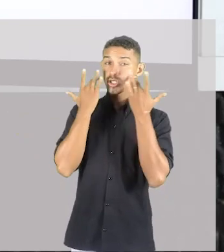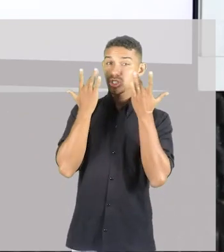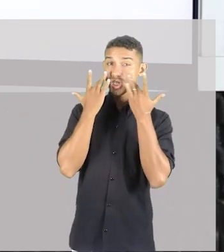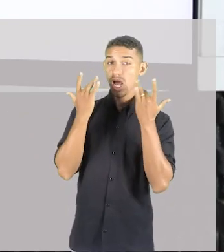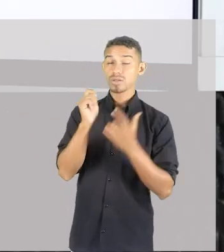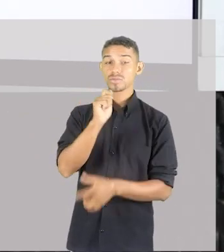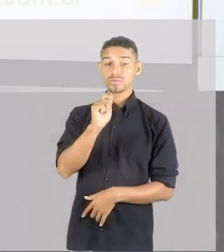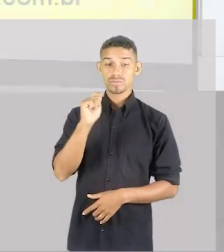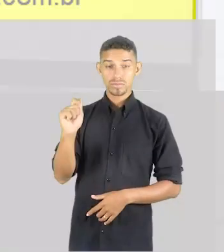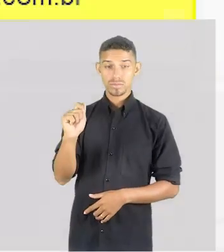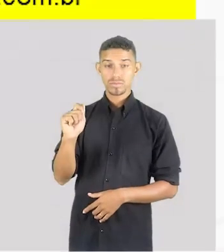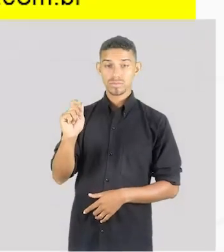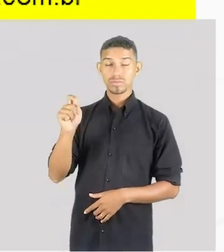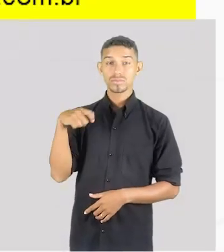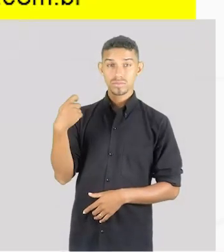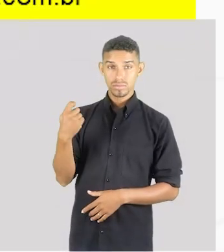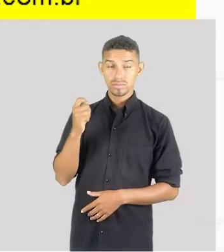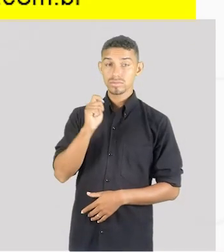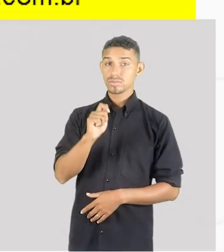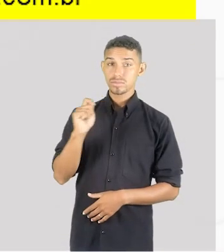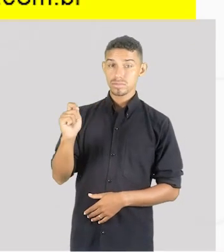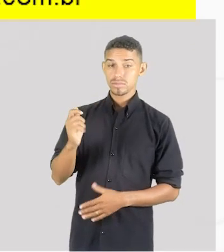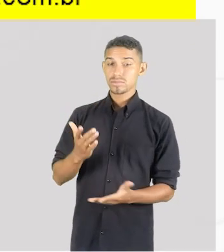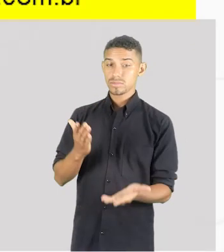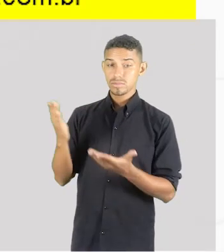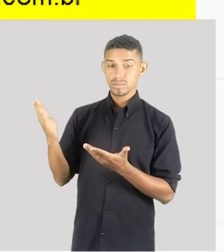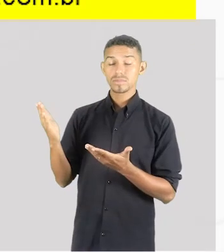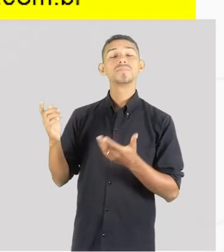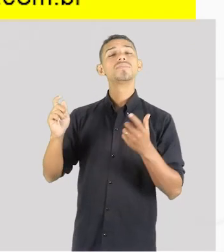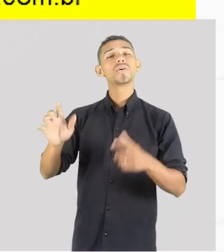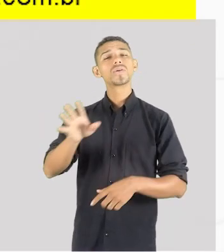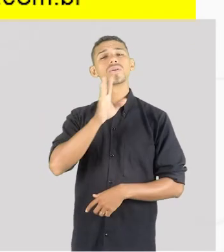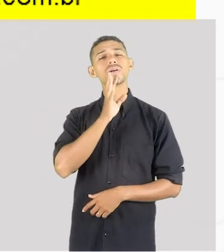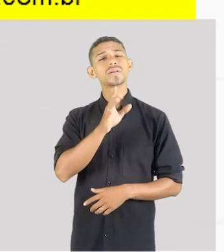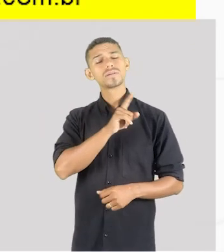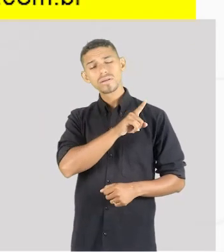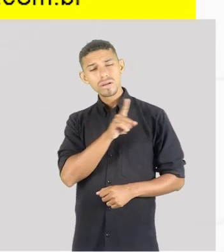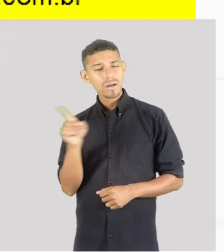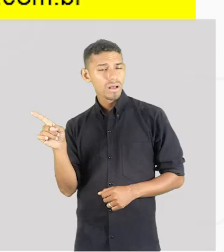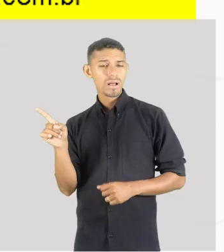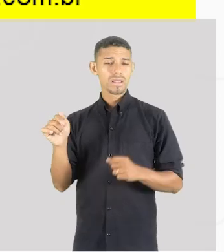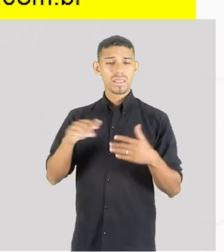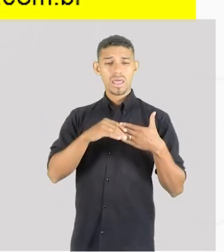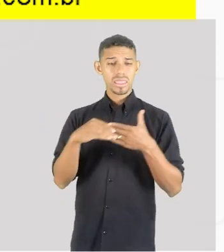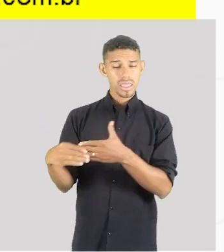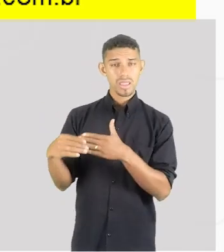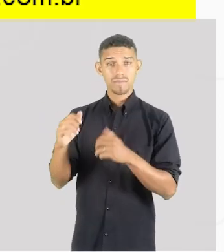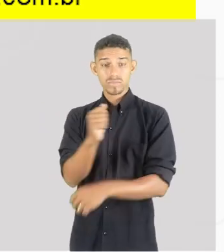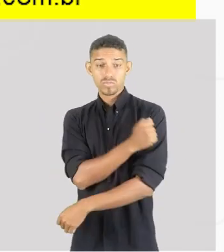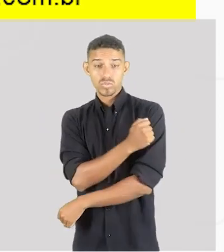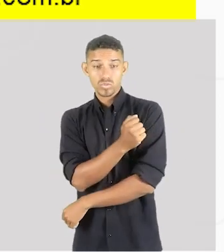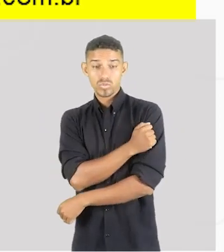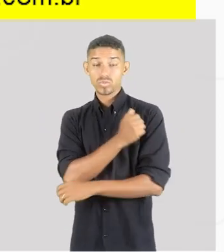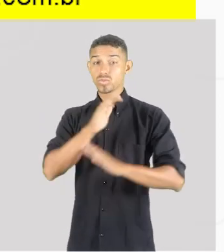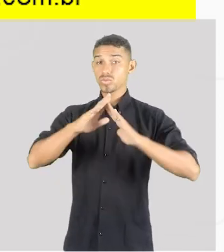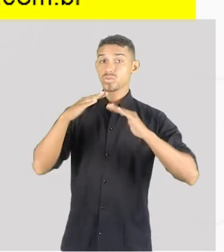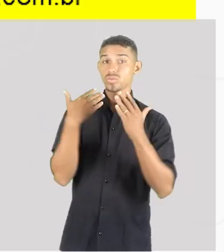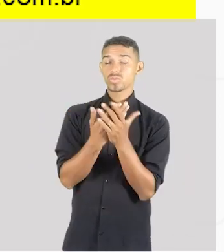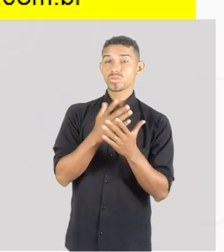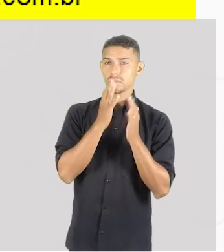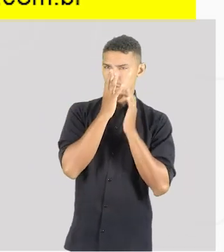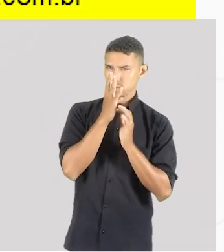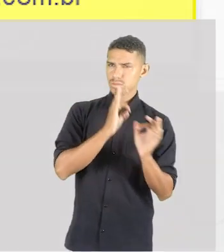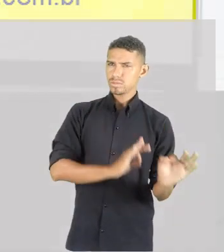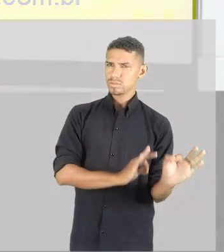Azevedo. Né? Eu tenho feito um esforço gigante junto com a direção da minha escola e levando os meus alunos da escola, do ensino médio, para assistirem